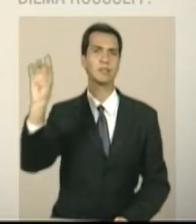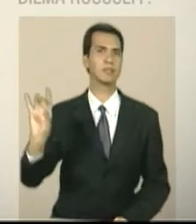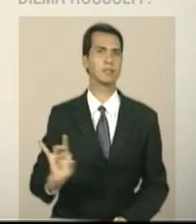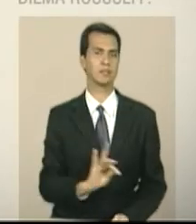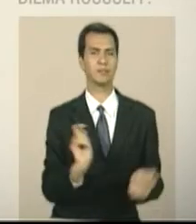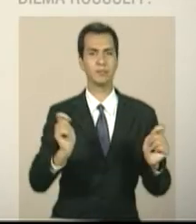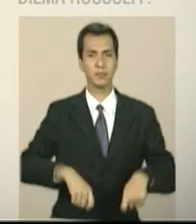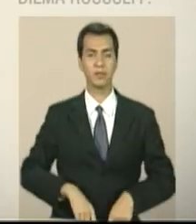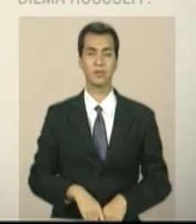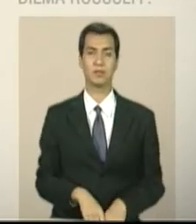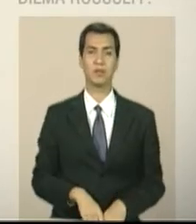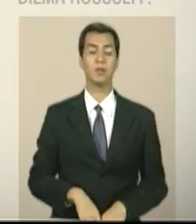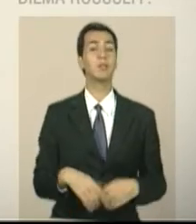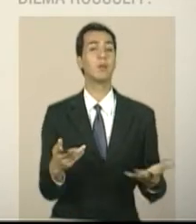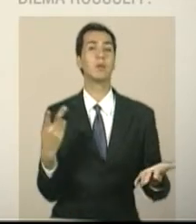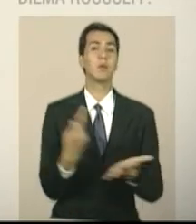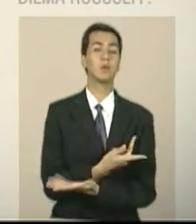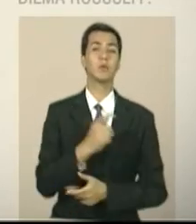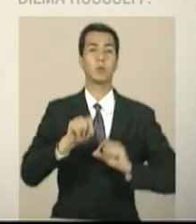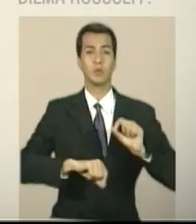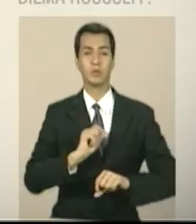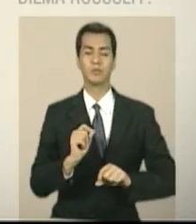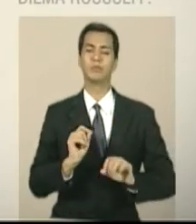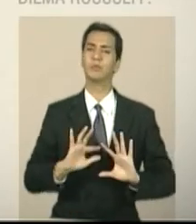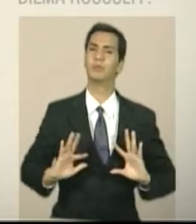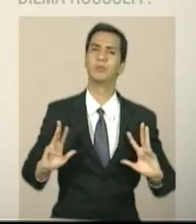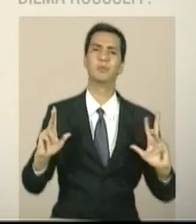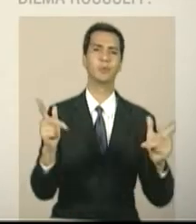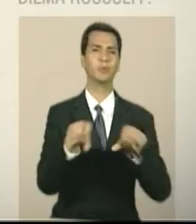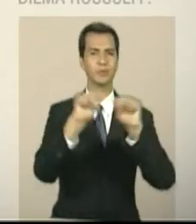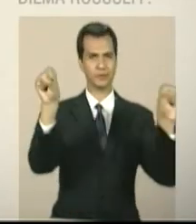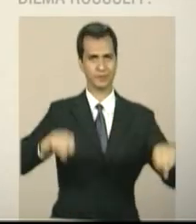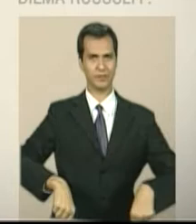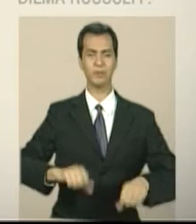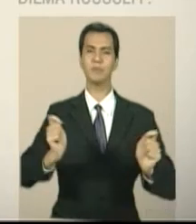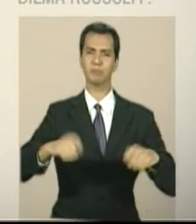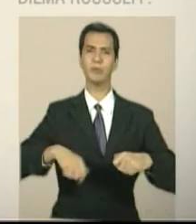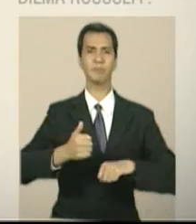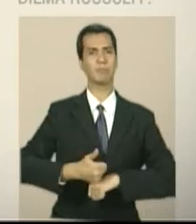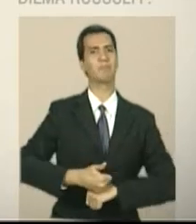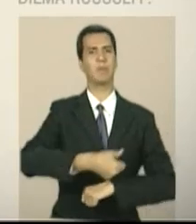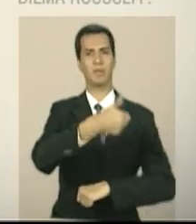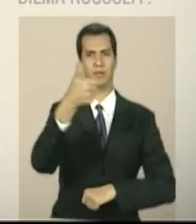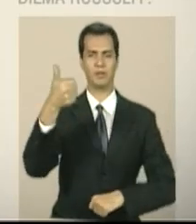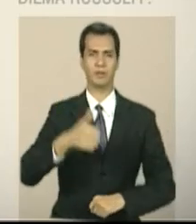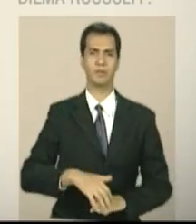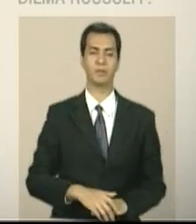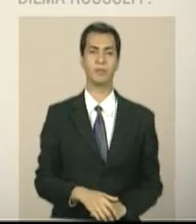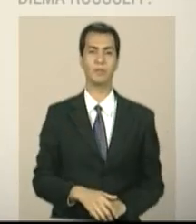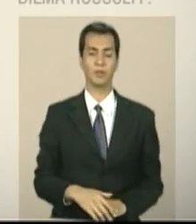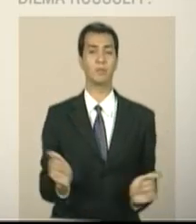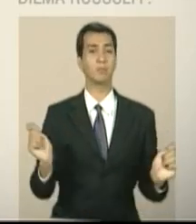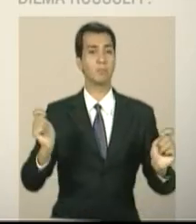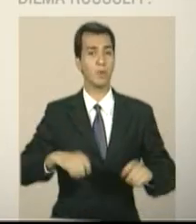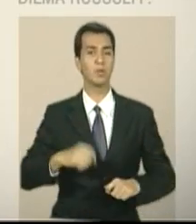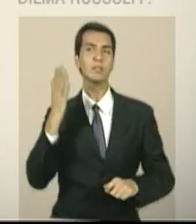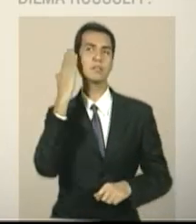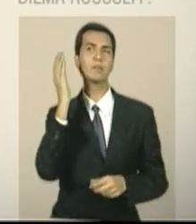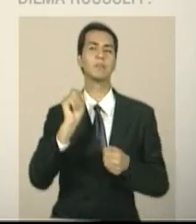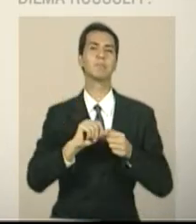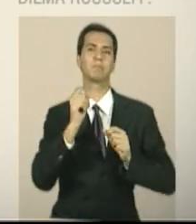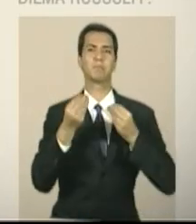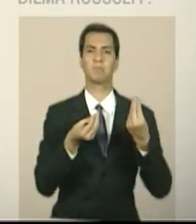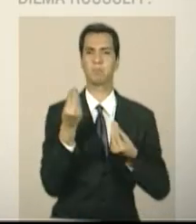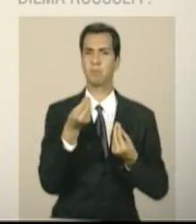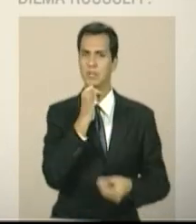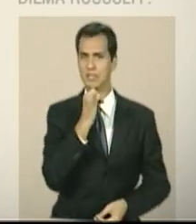das agências e como consequência melhorar todo o sistema da Previdência Social é possível saber por exemplo